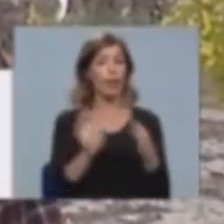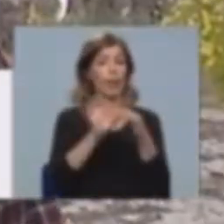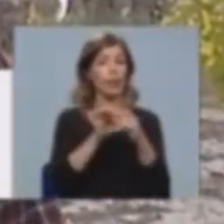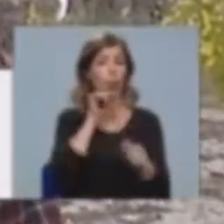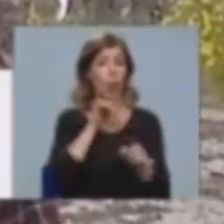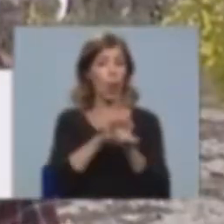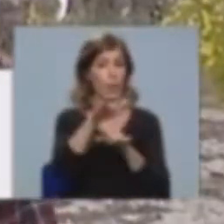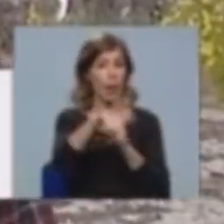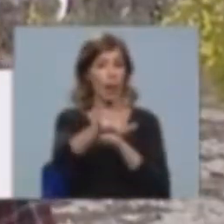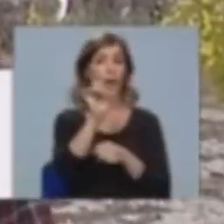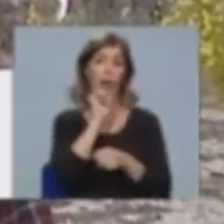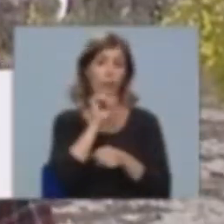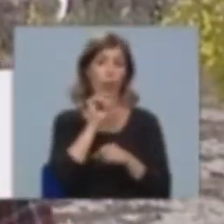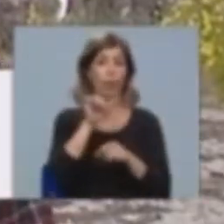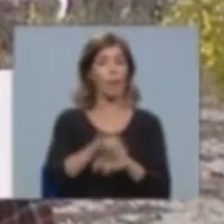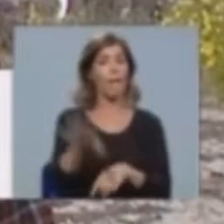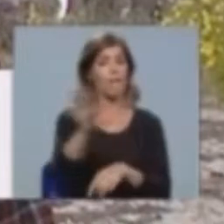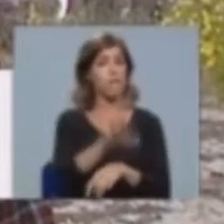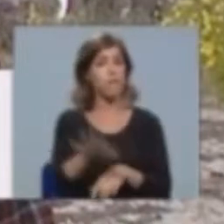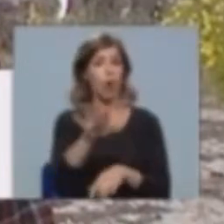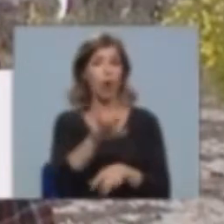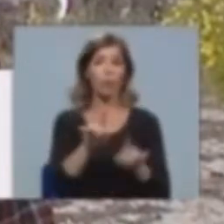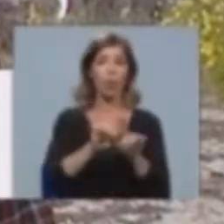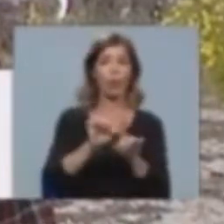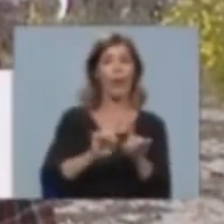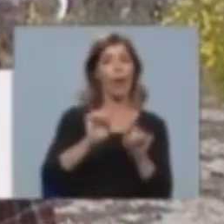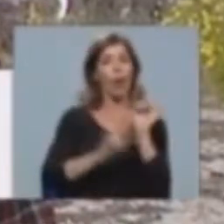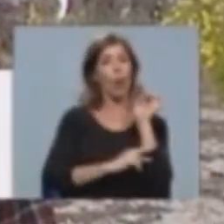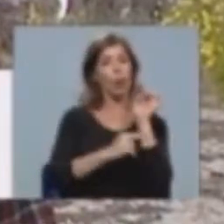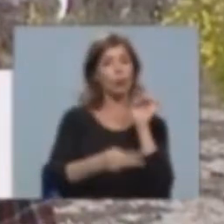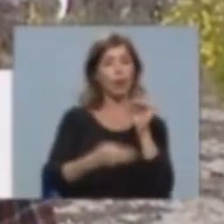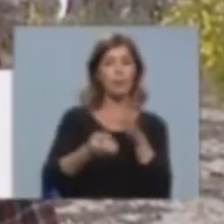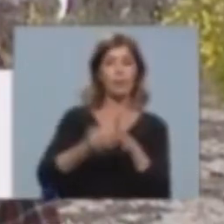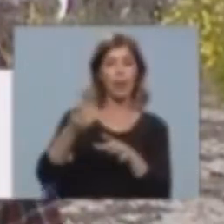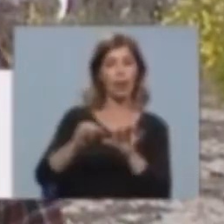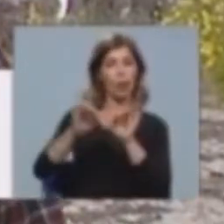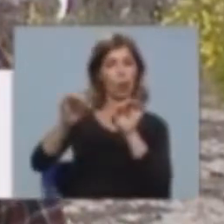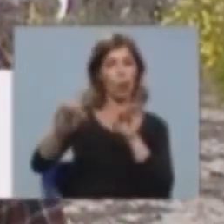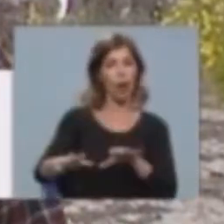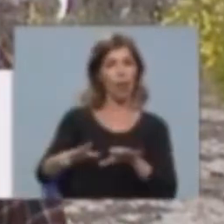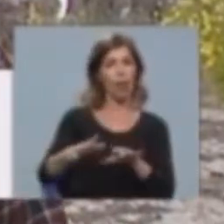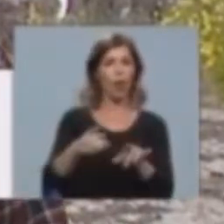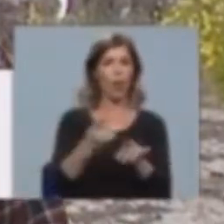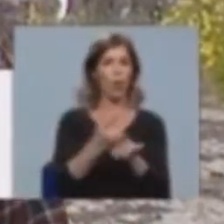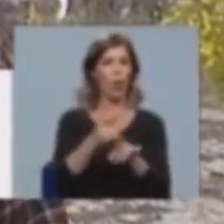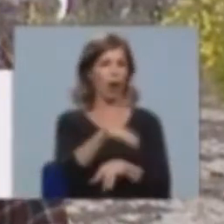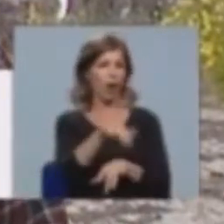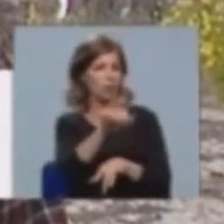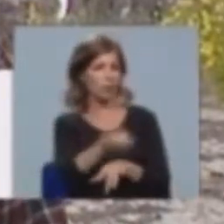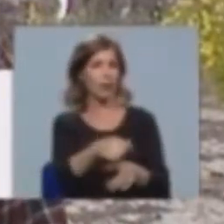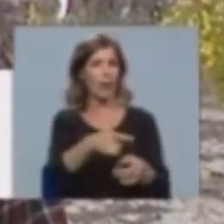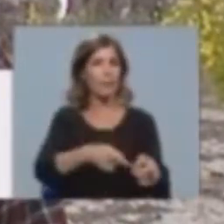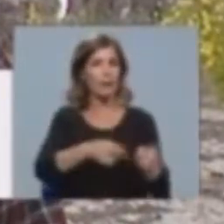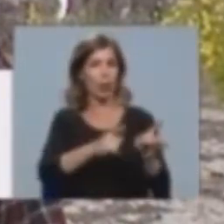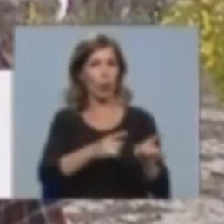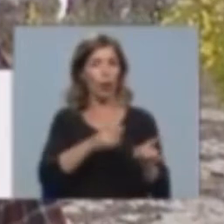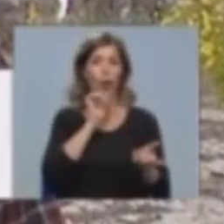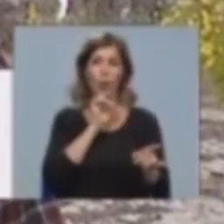ser uma forma de um concelho que surgiu como uma vila de pescadores possa novamente ter um